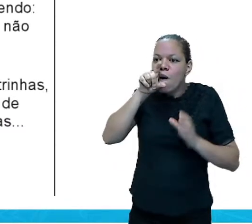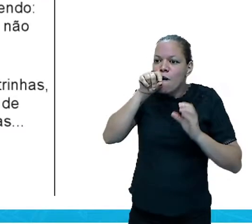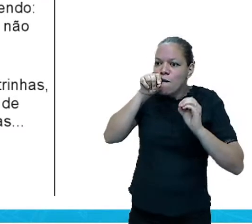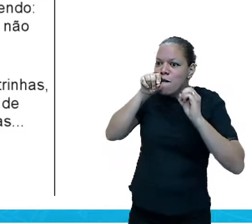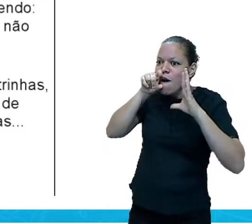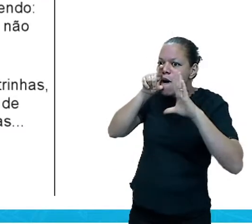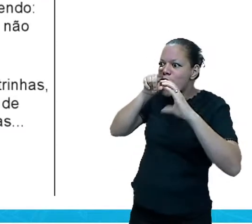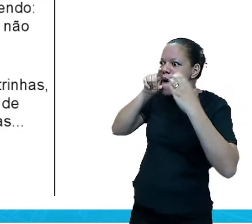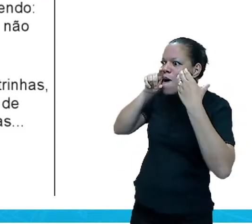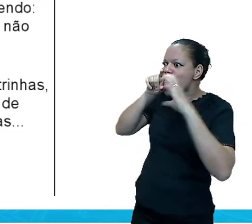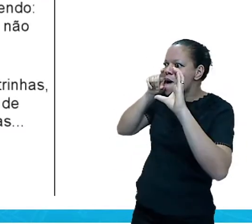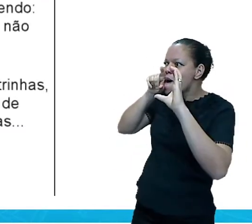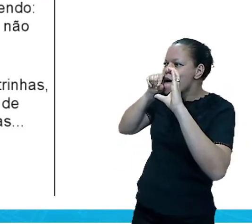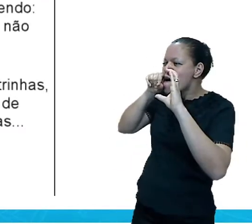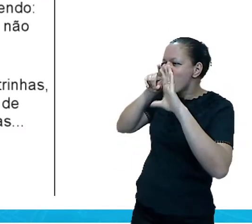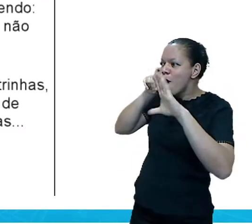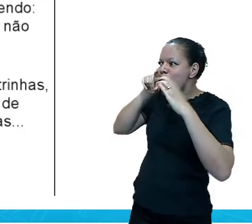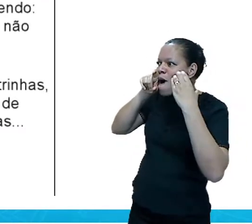som sonoro.